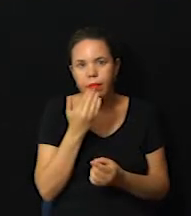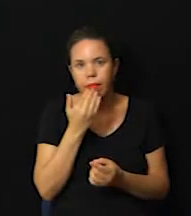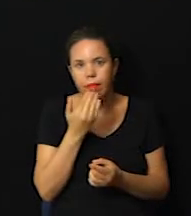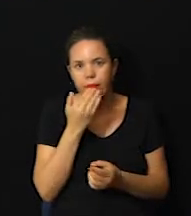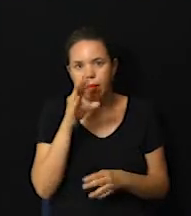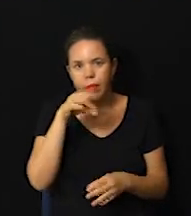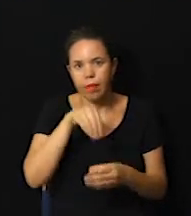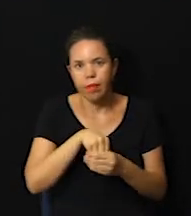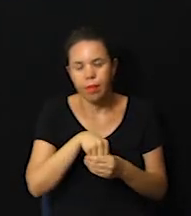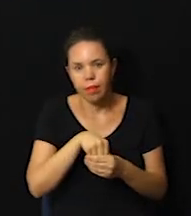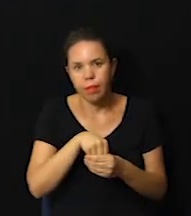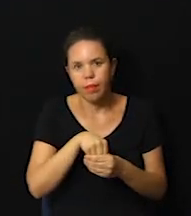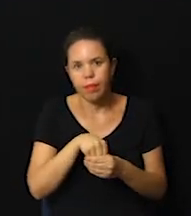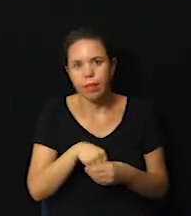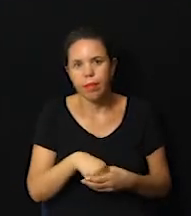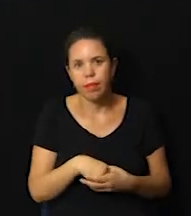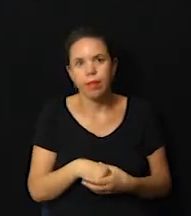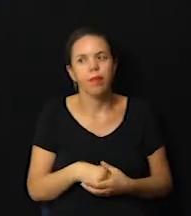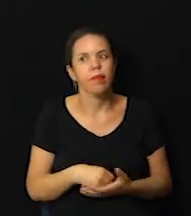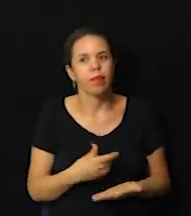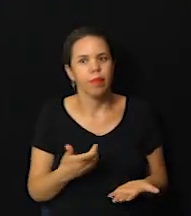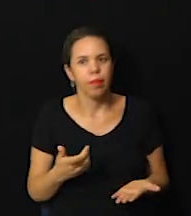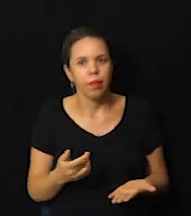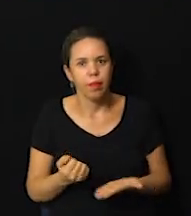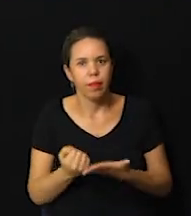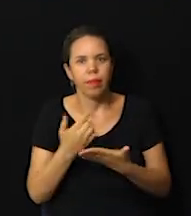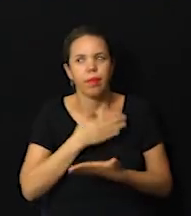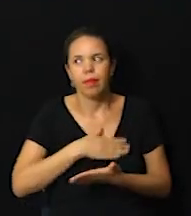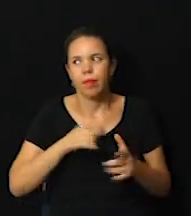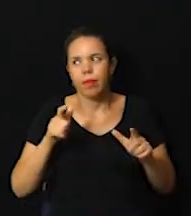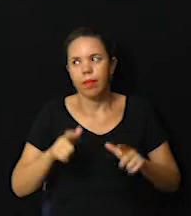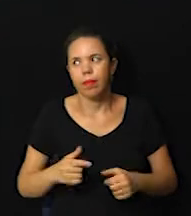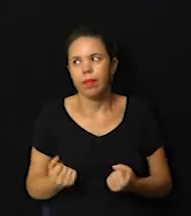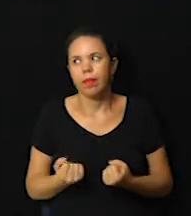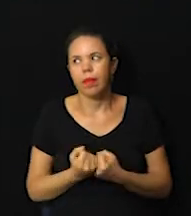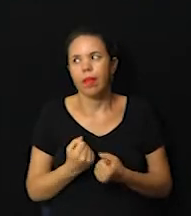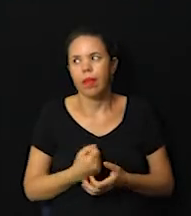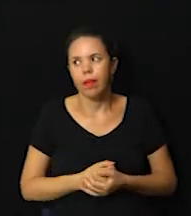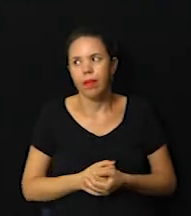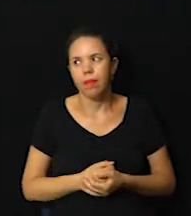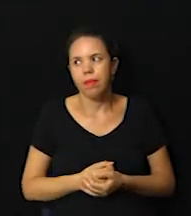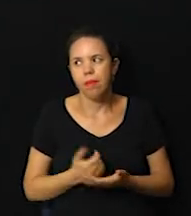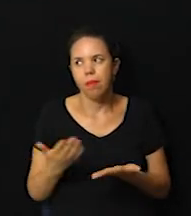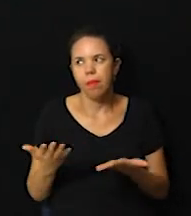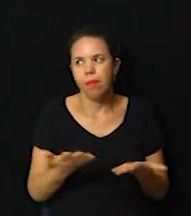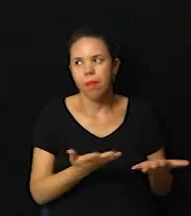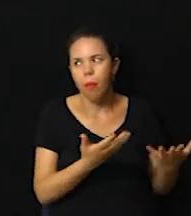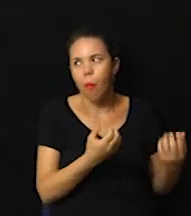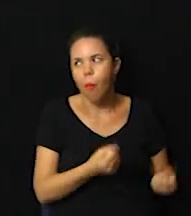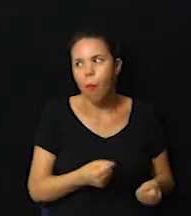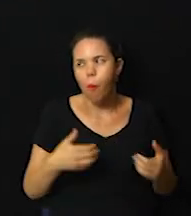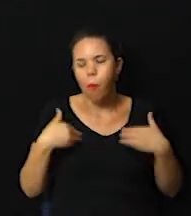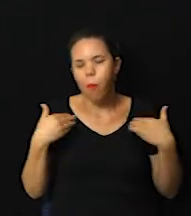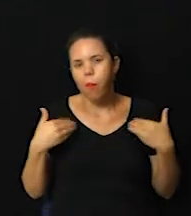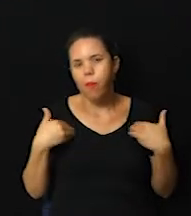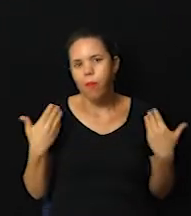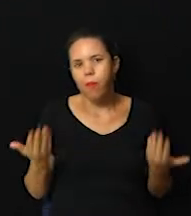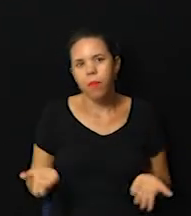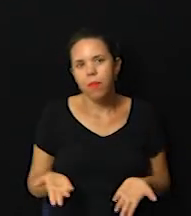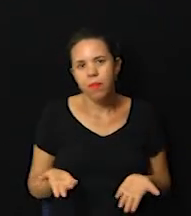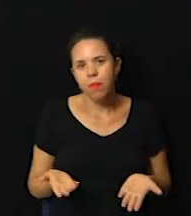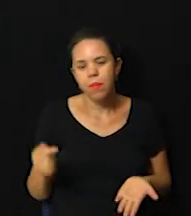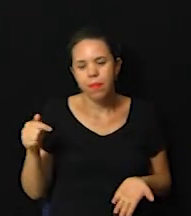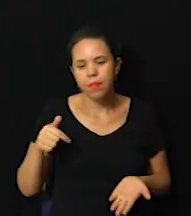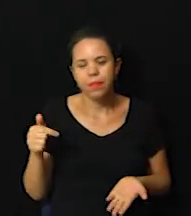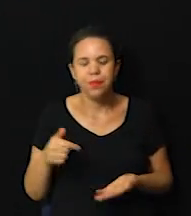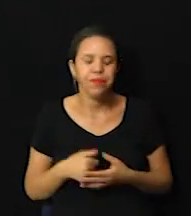estão dentro do nosso alcance, para que eles se sintam num ambiente acolhido, bem recebido, alegre. Então,